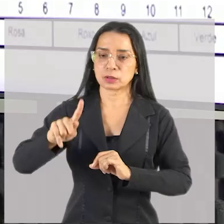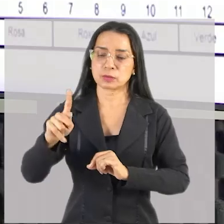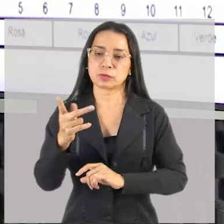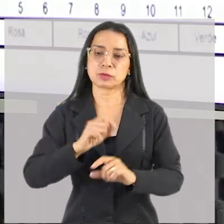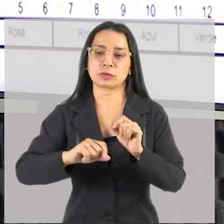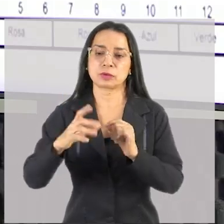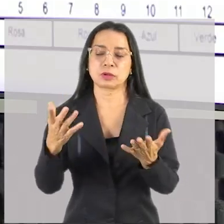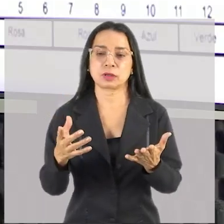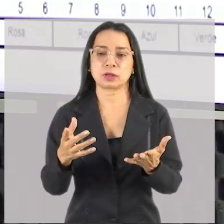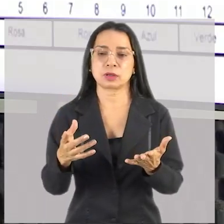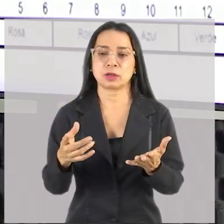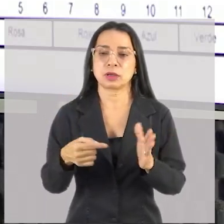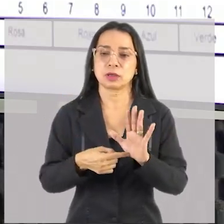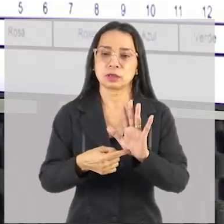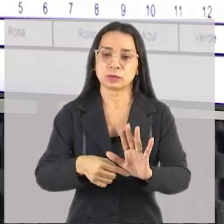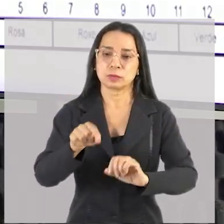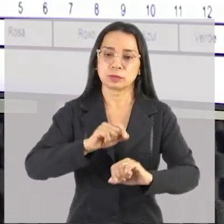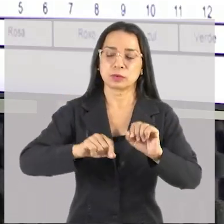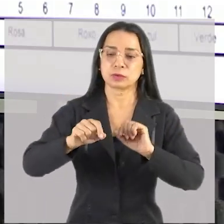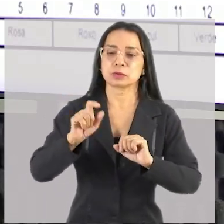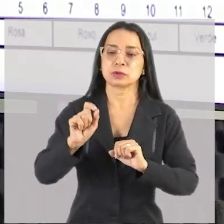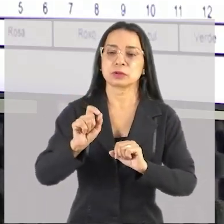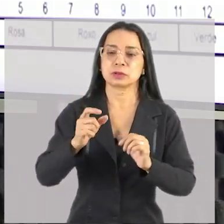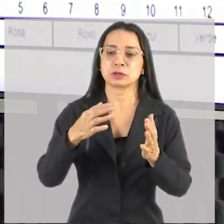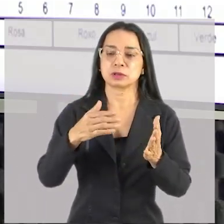dizendo que essa escala vai de 1 até 14.